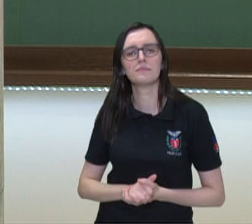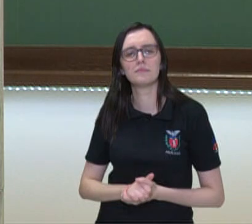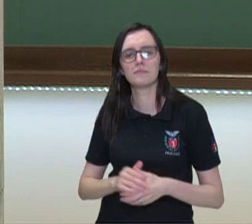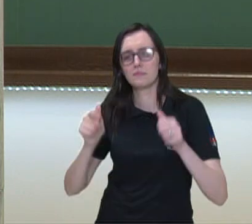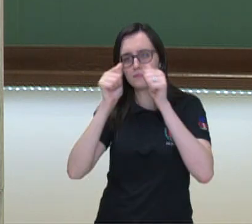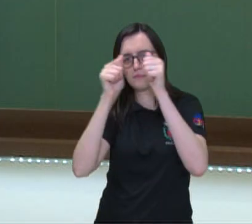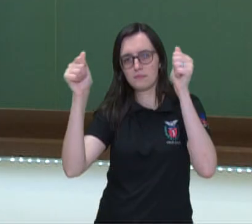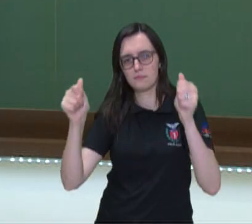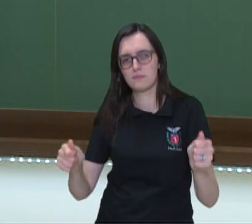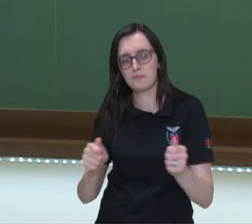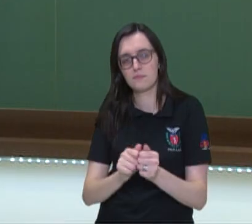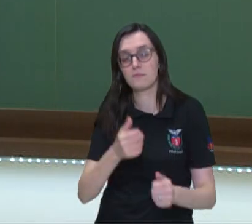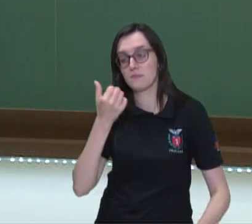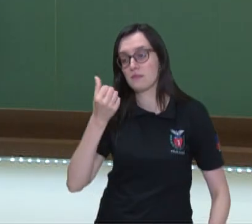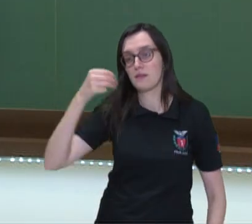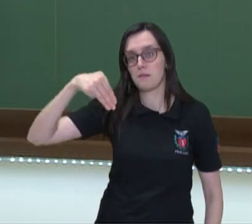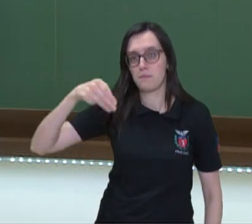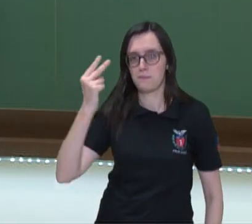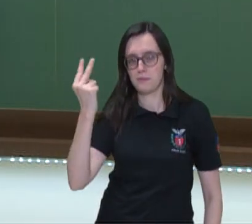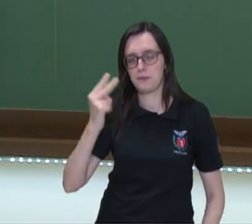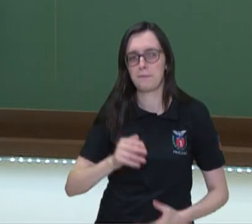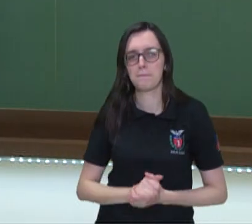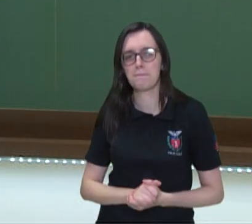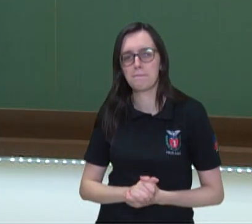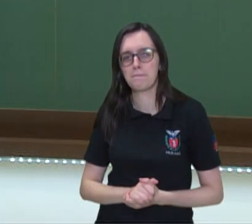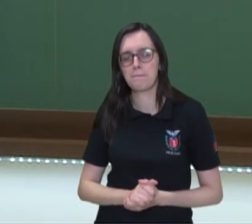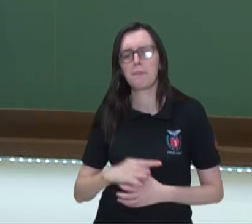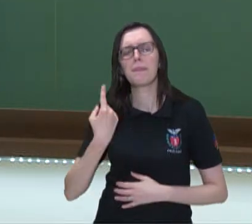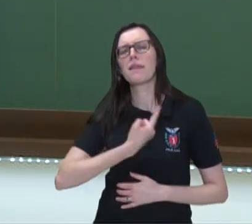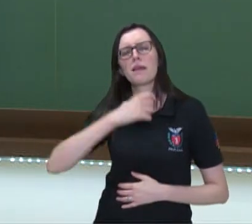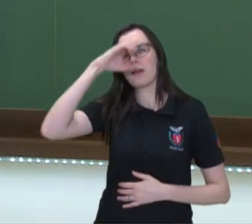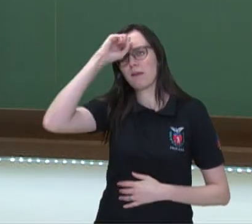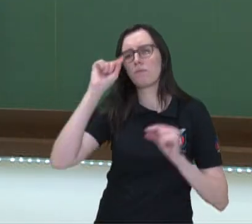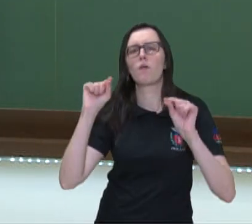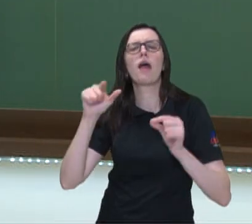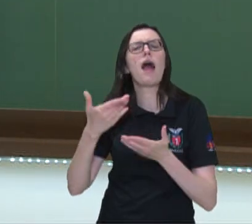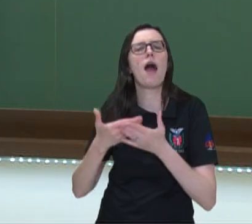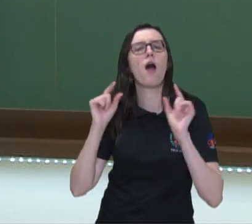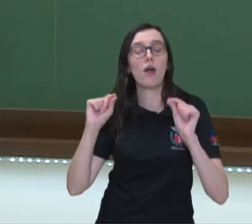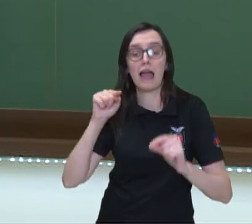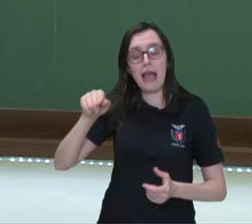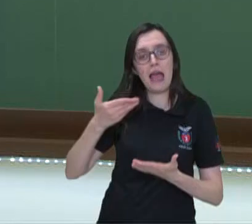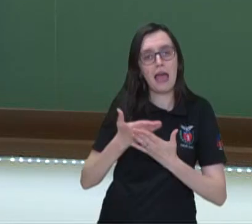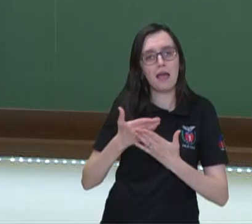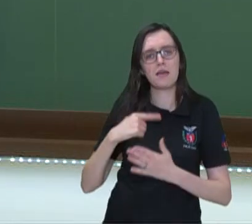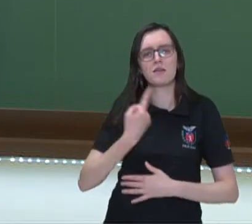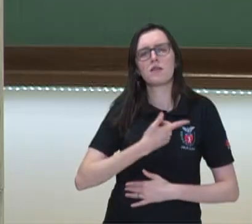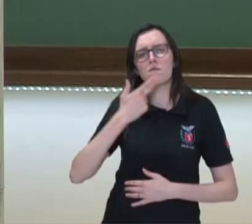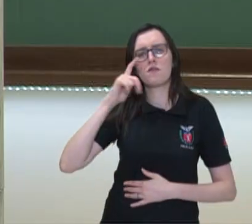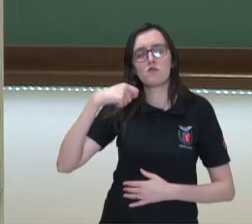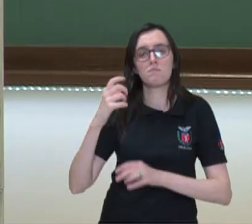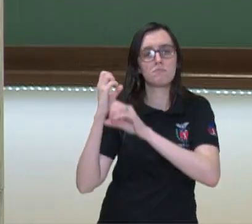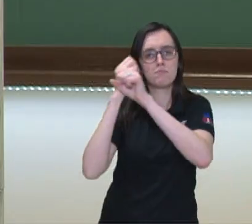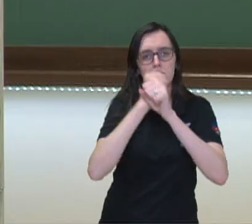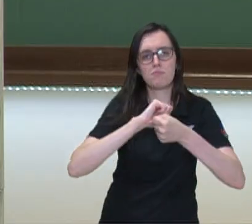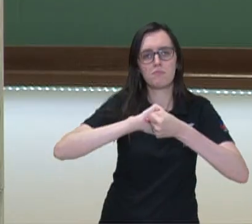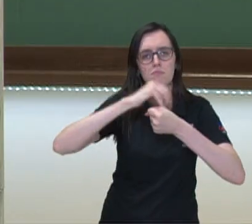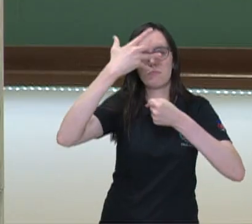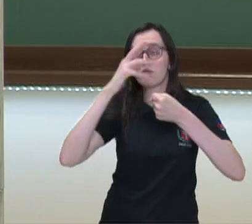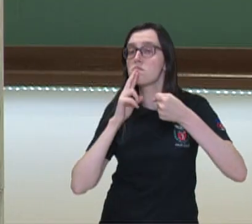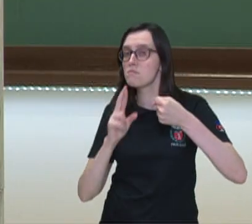vai ser de 6 metros quadrados. O que nós vimos nessa aula? Nessa aula nós falamos sobre cálculo de